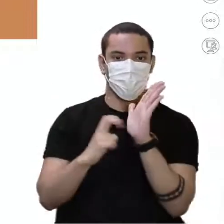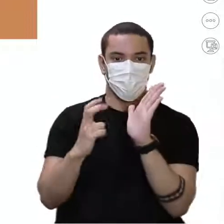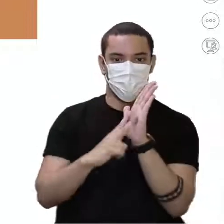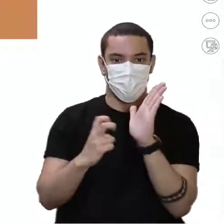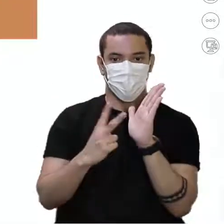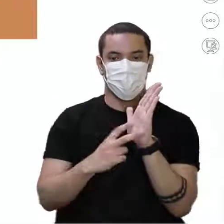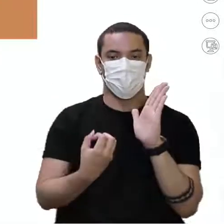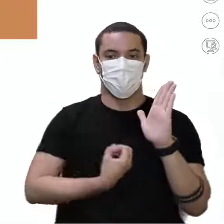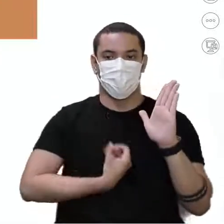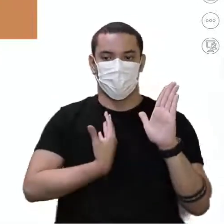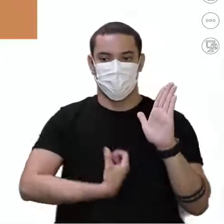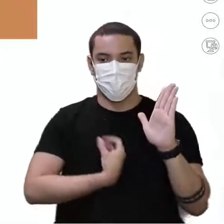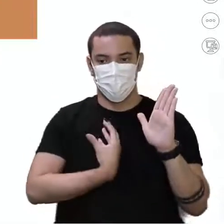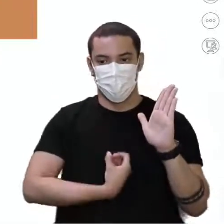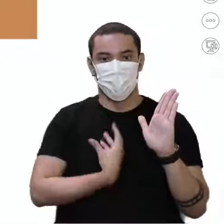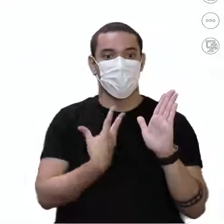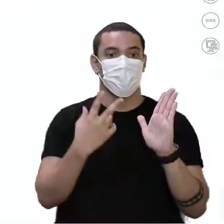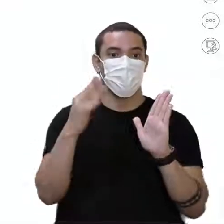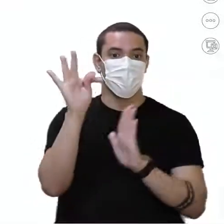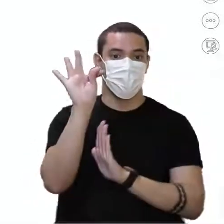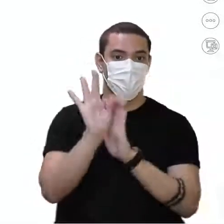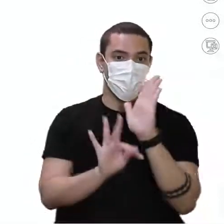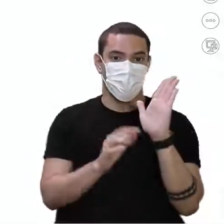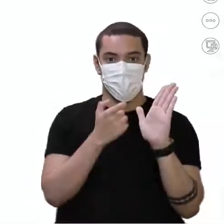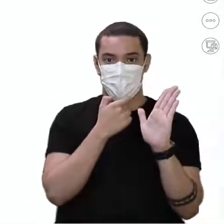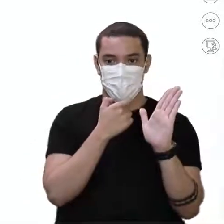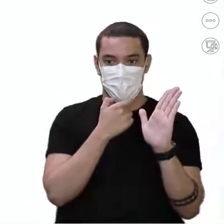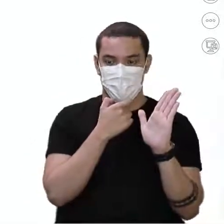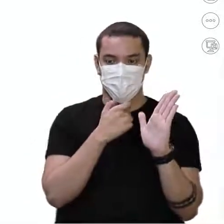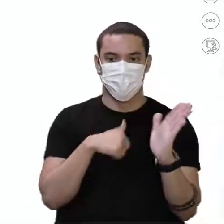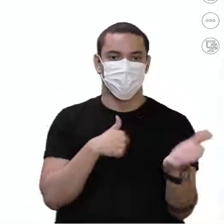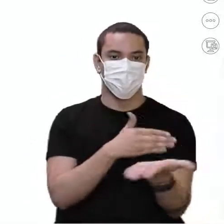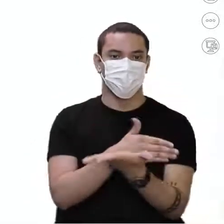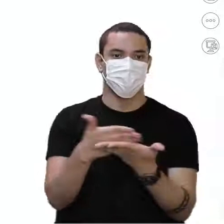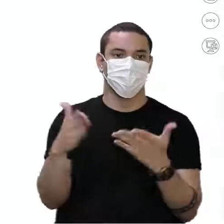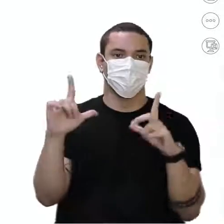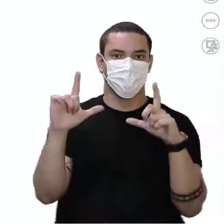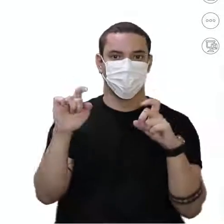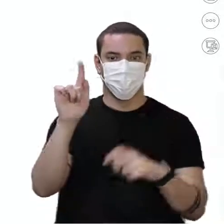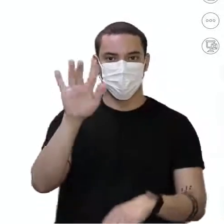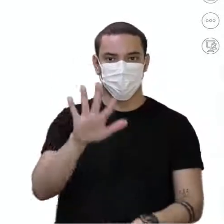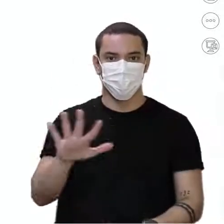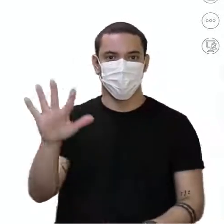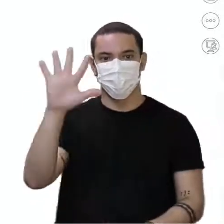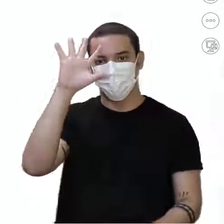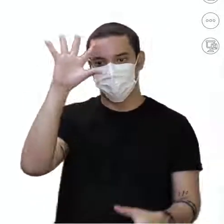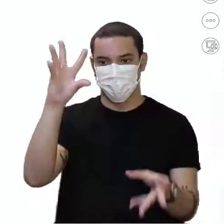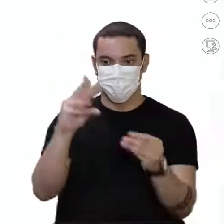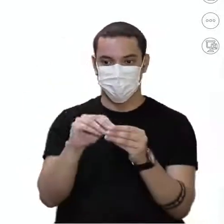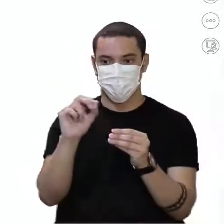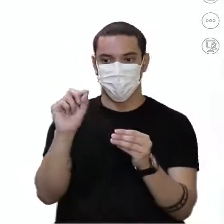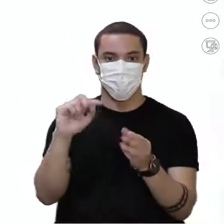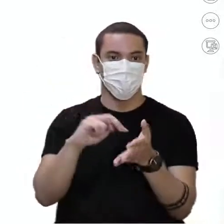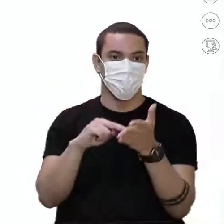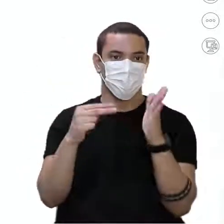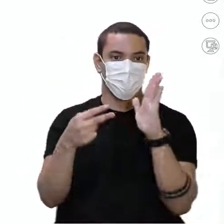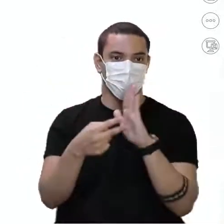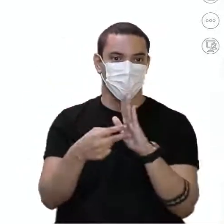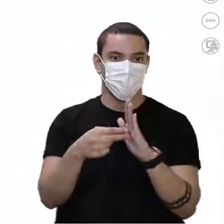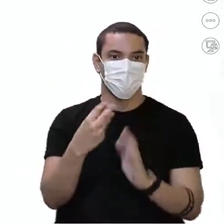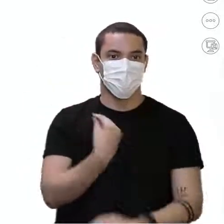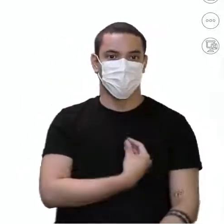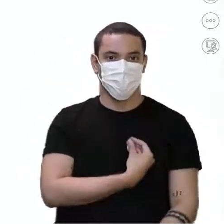gramaticais de um texto em inglês. Let's begin, vamos começar uma foto geralzona do que se trata o Present